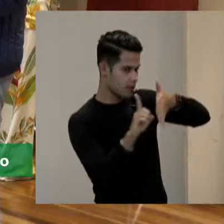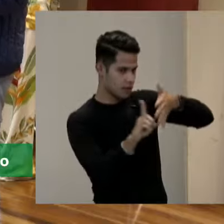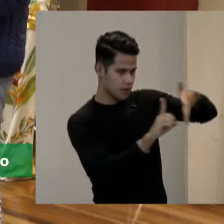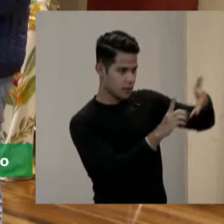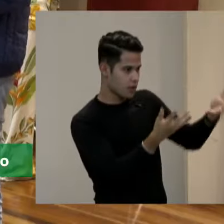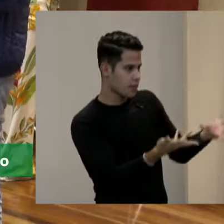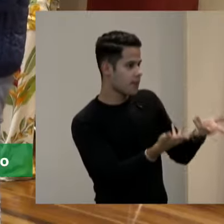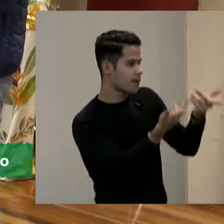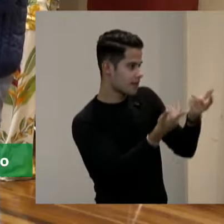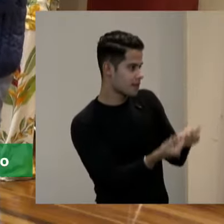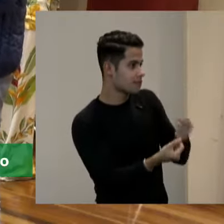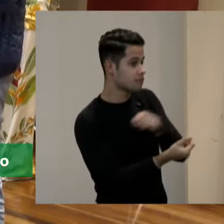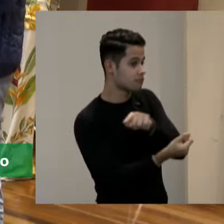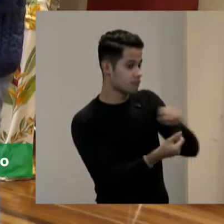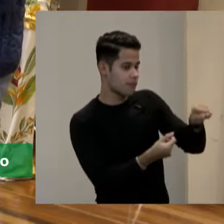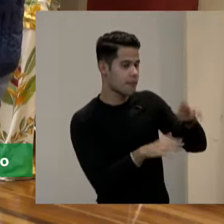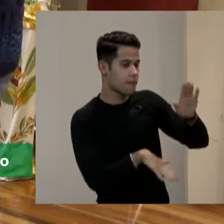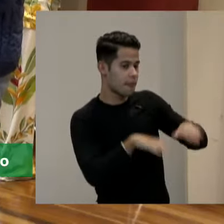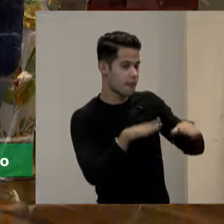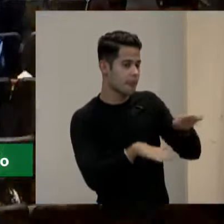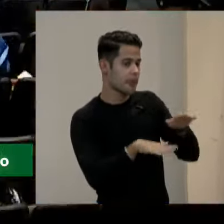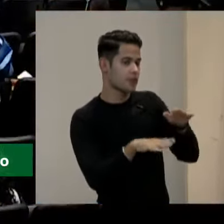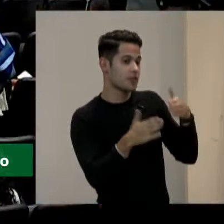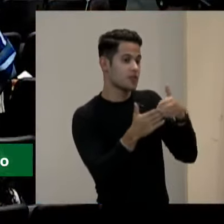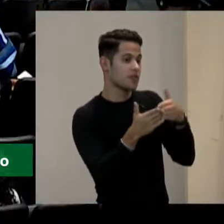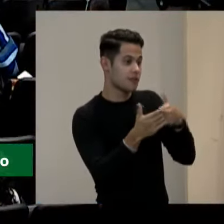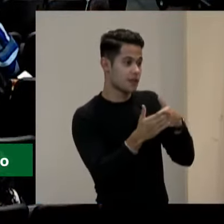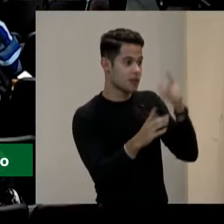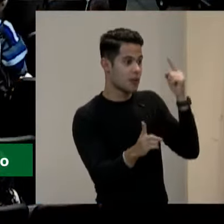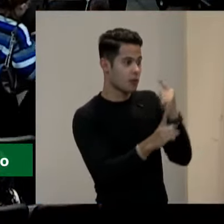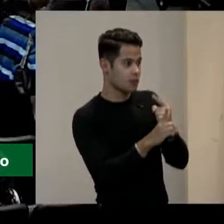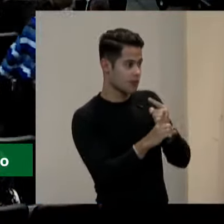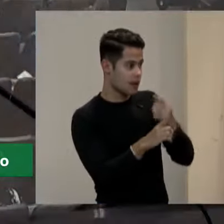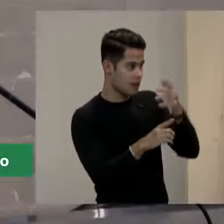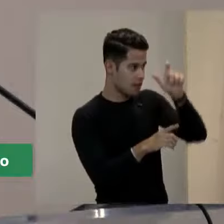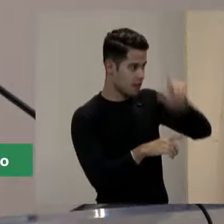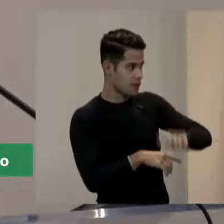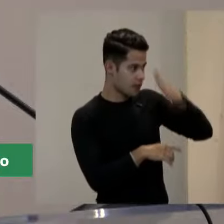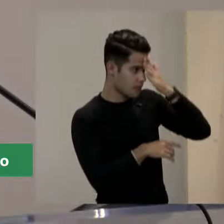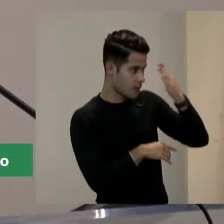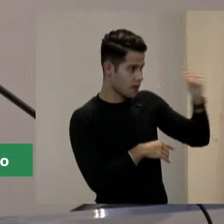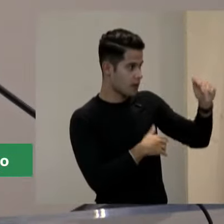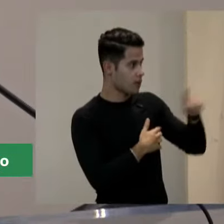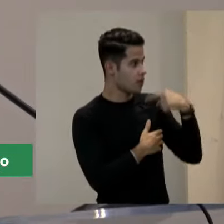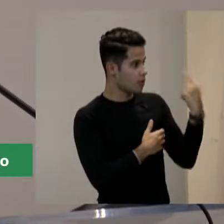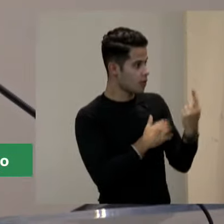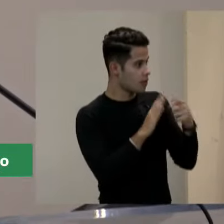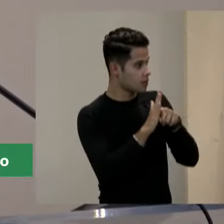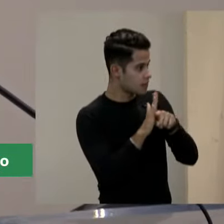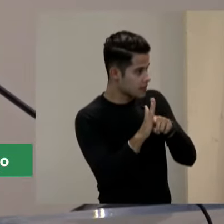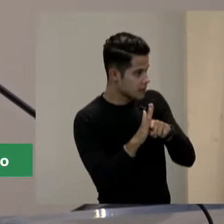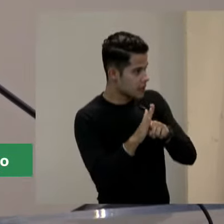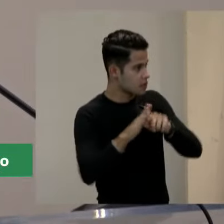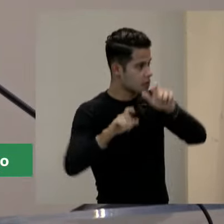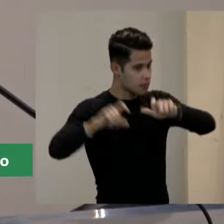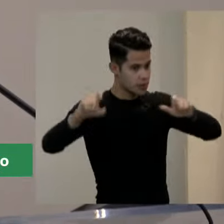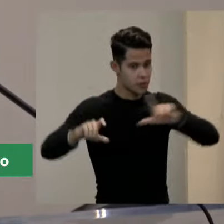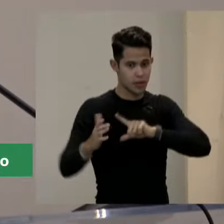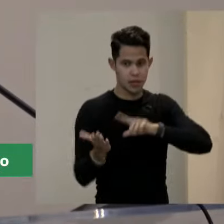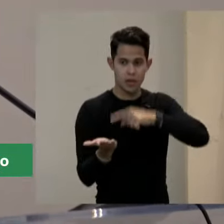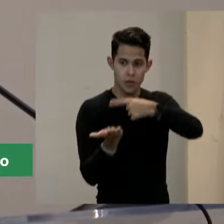brilhantes, vocês dificilmente vão ver algum influencer. Somos todos pesquisadores, somos todos pessoas, temos